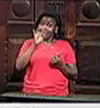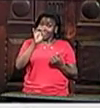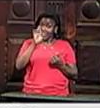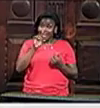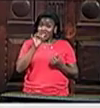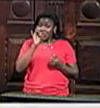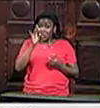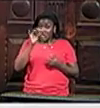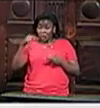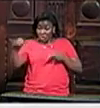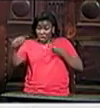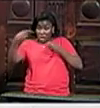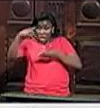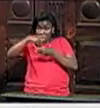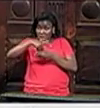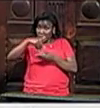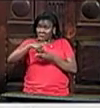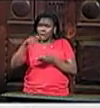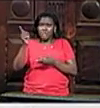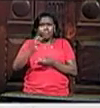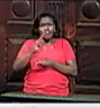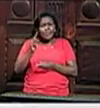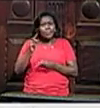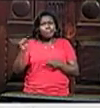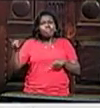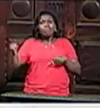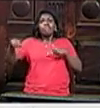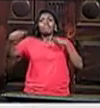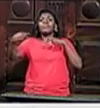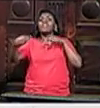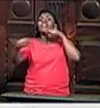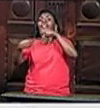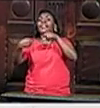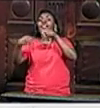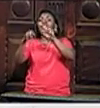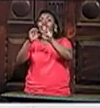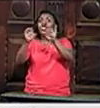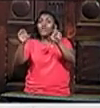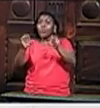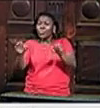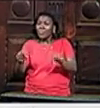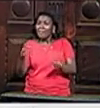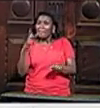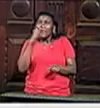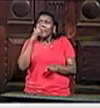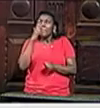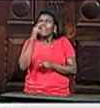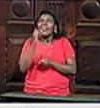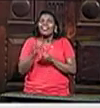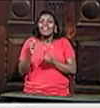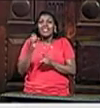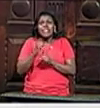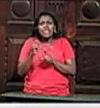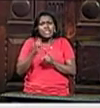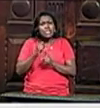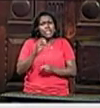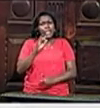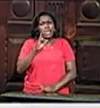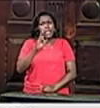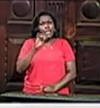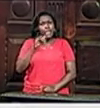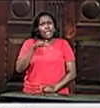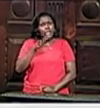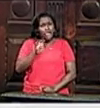enfrentou uma estrutura que em muitos aspectos assemelha-se a uma estrutura criminosa